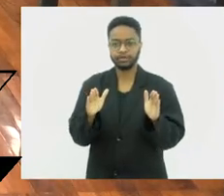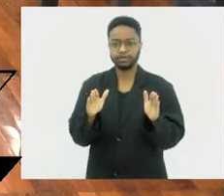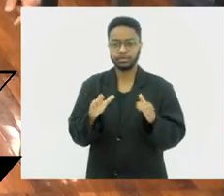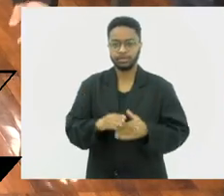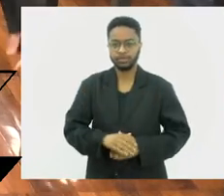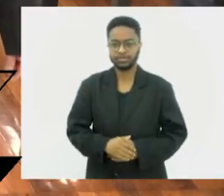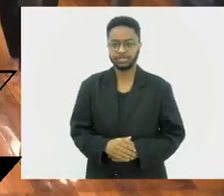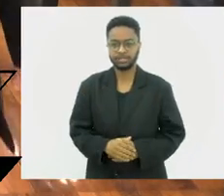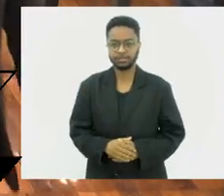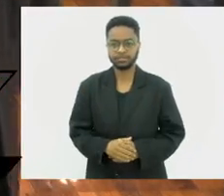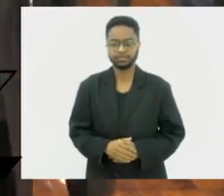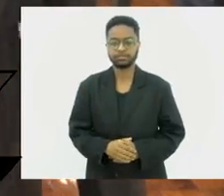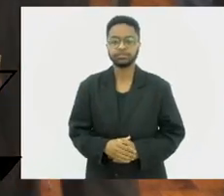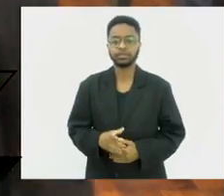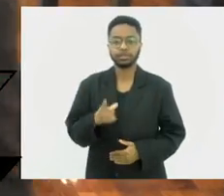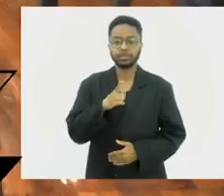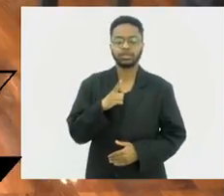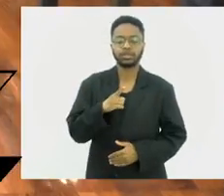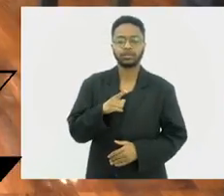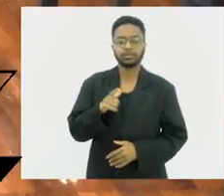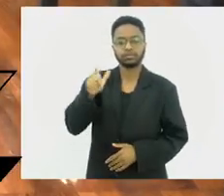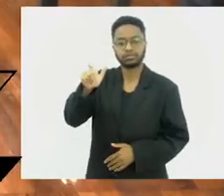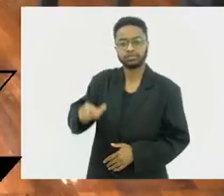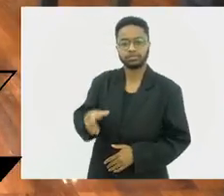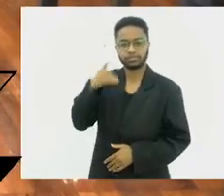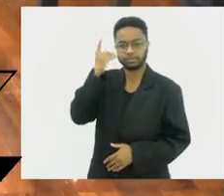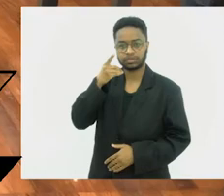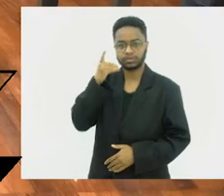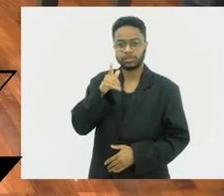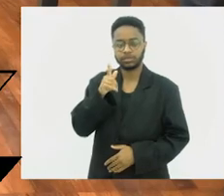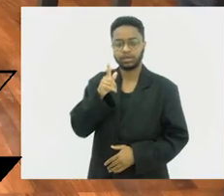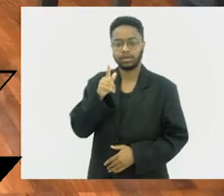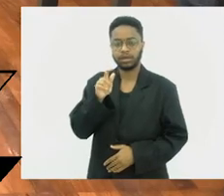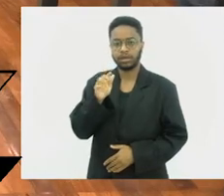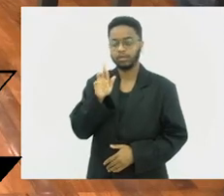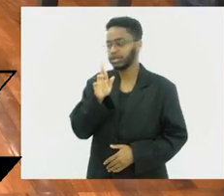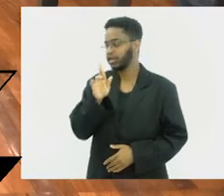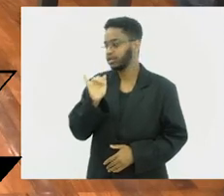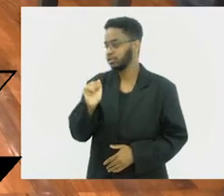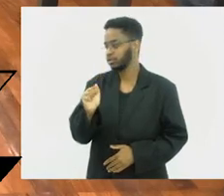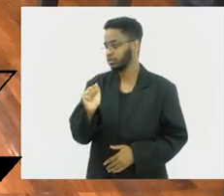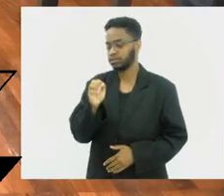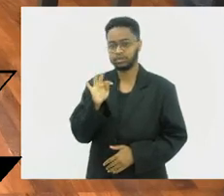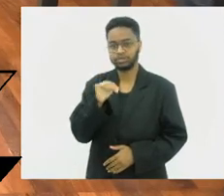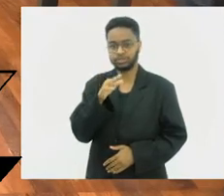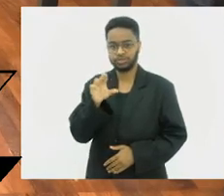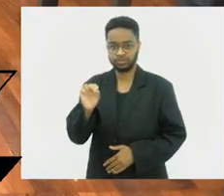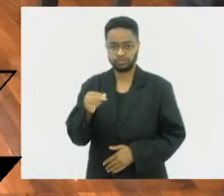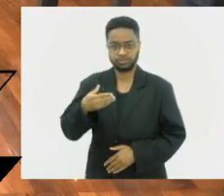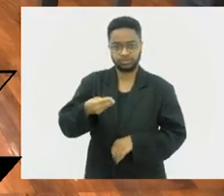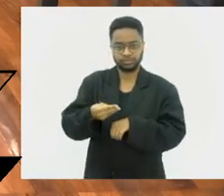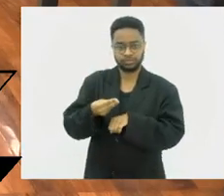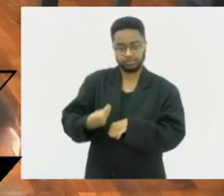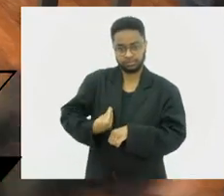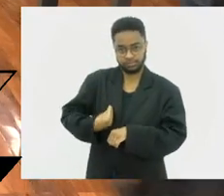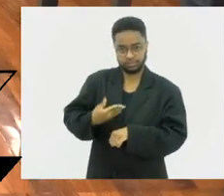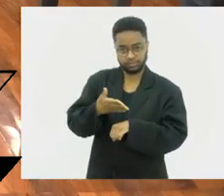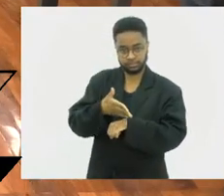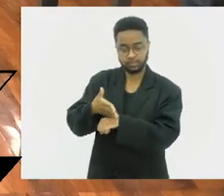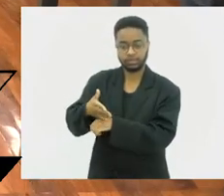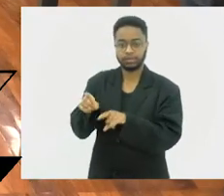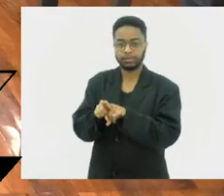Giovanni Ratinho, membro titular da Comissão de Proteção e Defesa dos Animais da Assembleia Legislativa. Meu colega